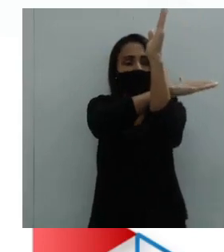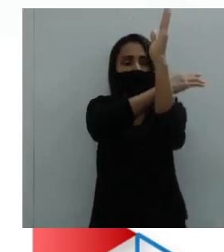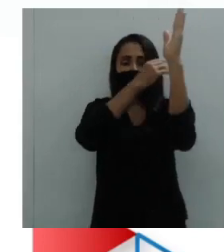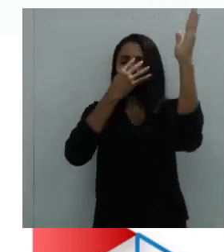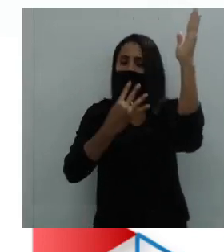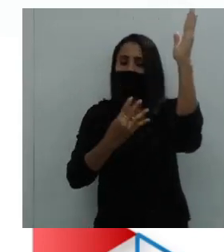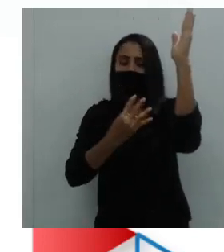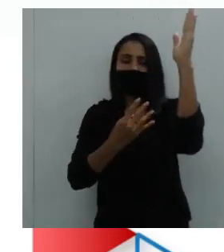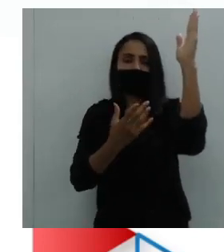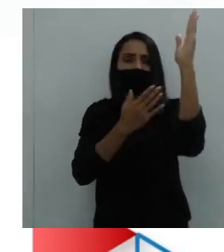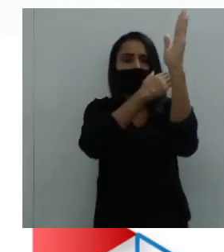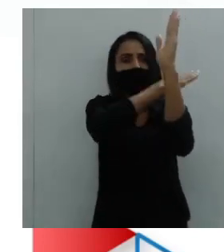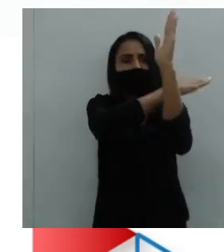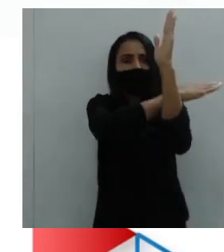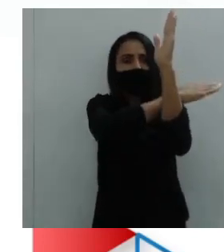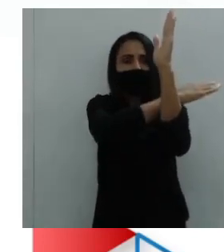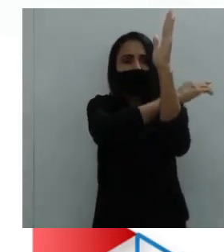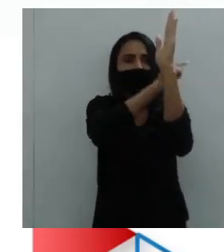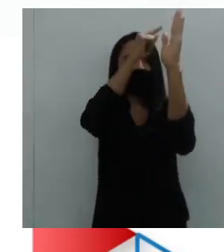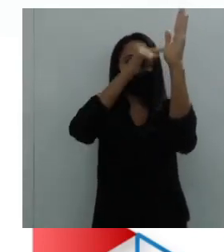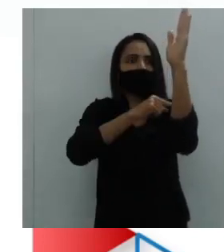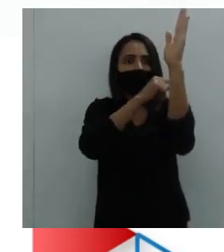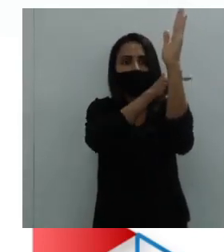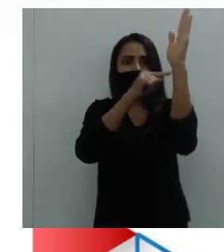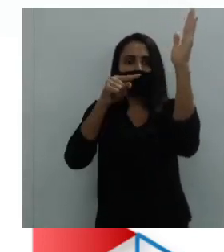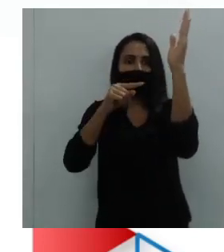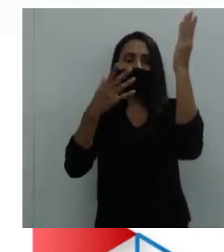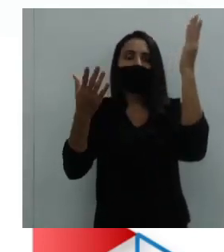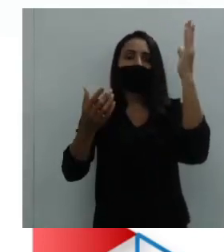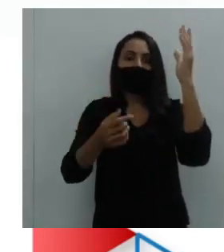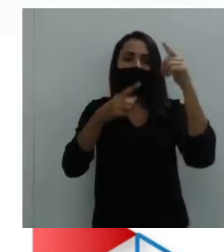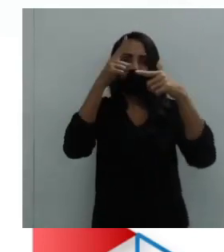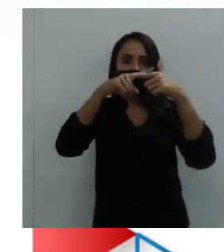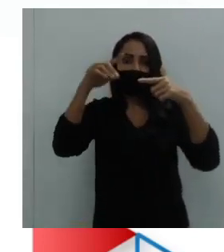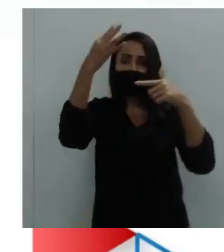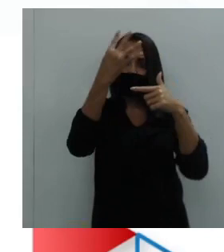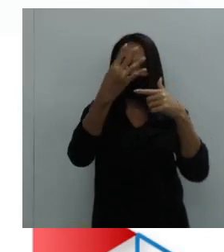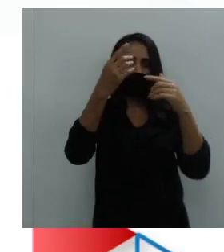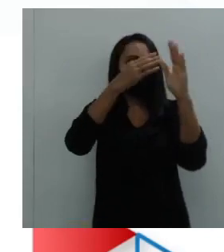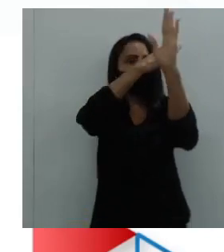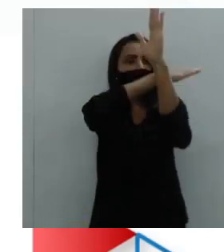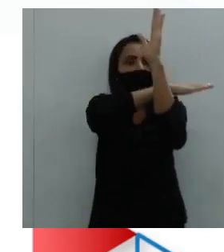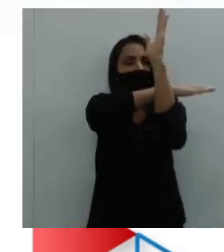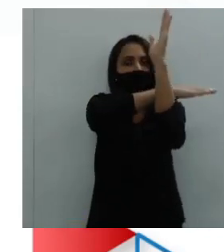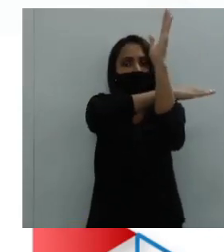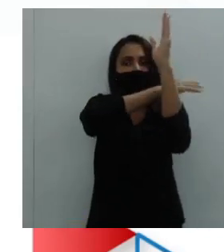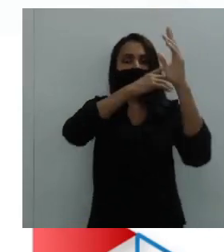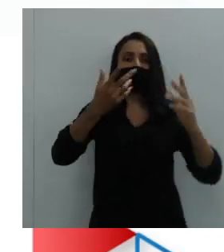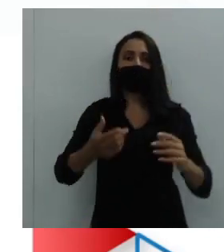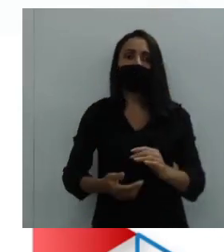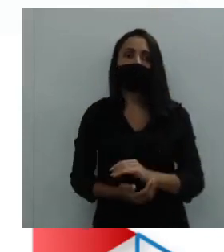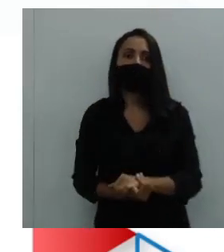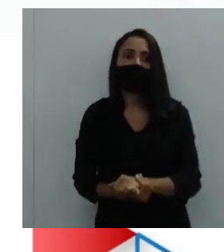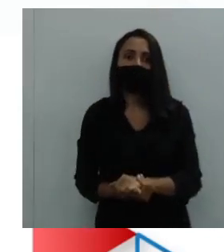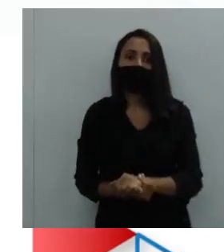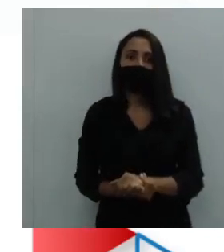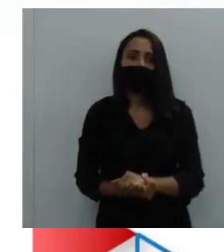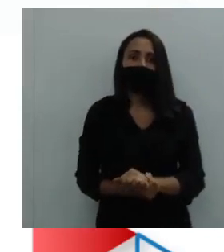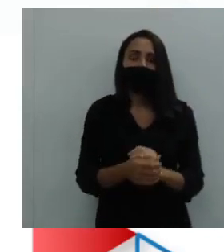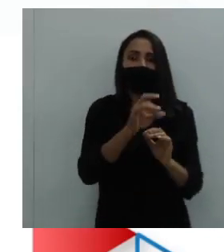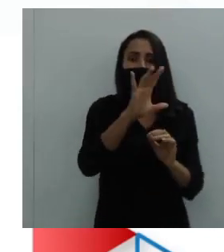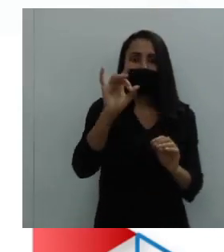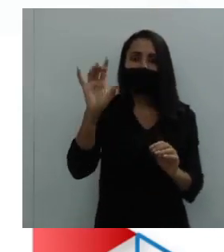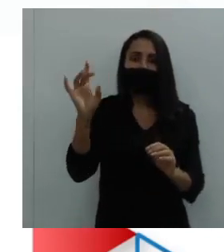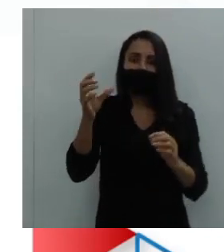quarto quadrante. O plano cartesiano é dividido em 4 quadrantes. Depois a gente vai ver o sinal de cada quadrante para a